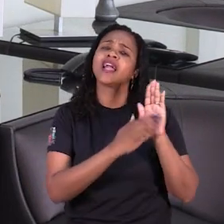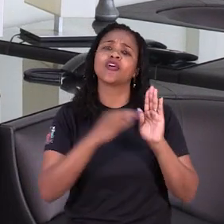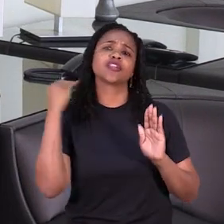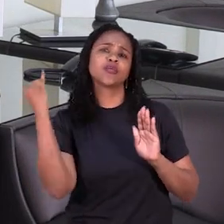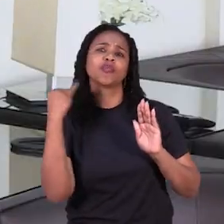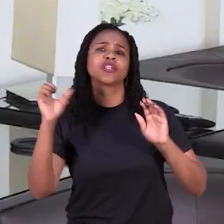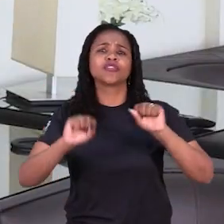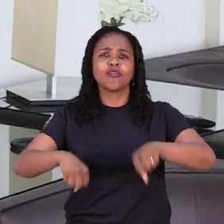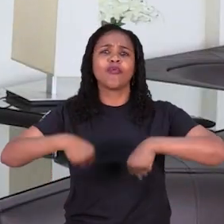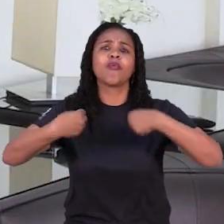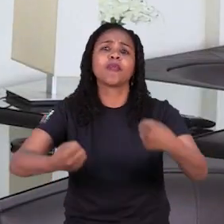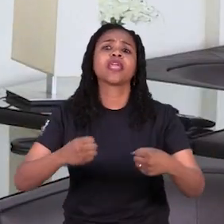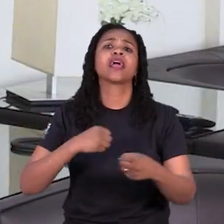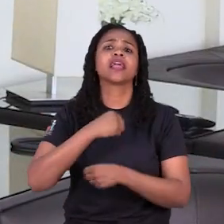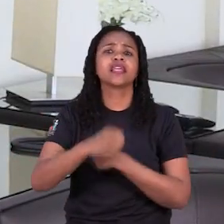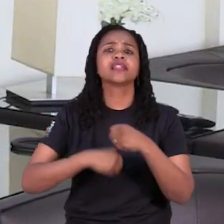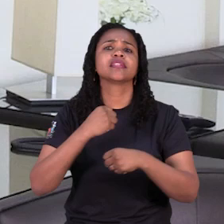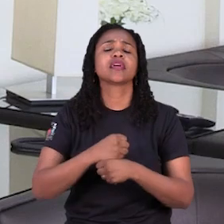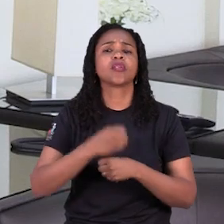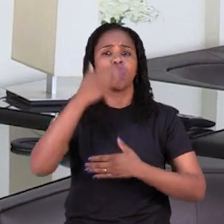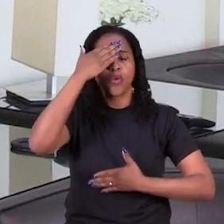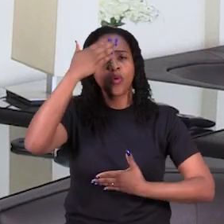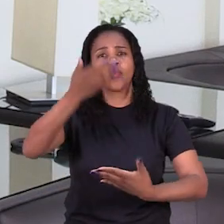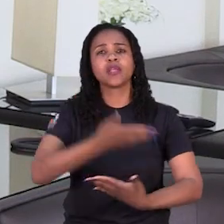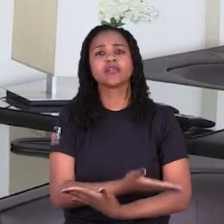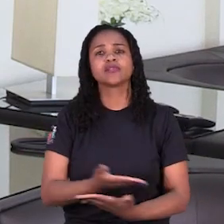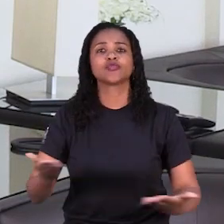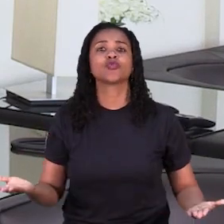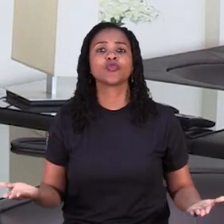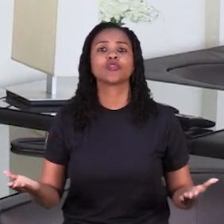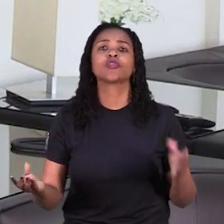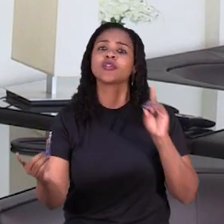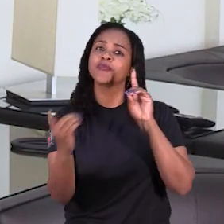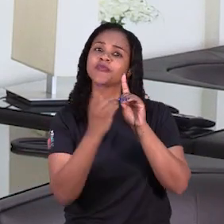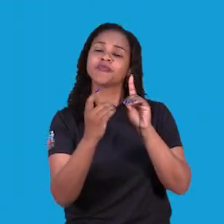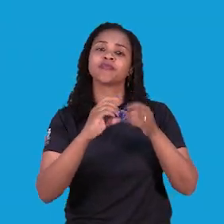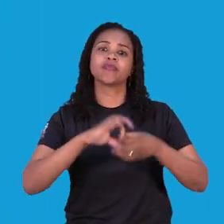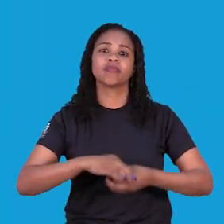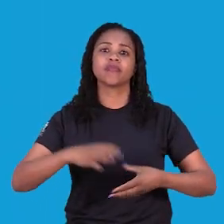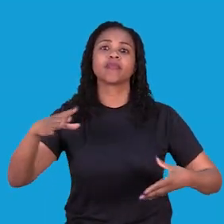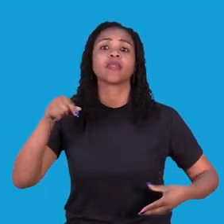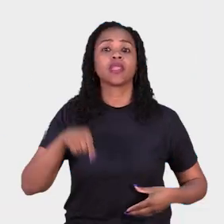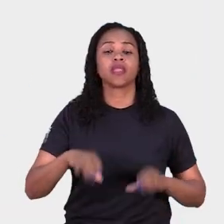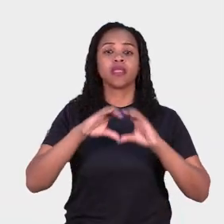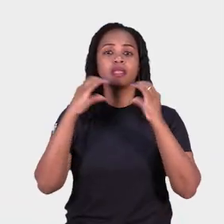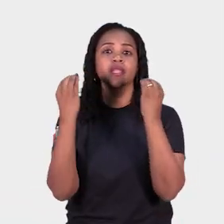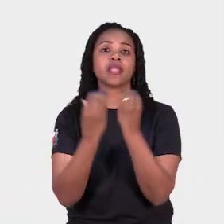muito esse ano. Obrigado a todos, estamos à disposição aqui na Câmara Municipal de Jundiaí todos os dias.